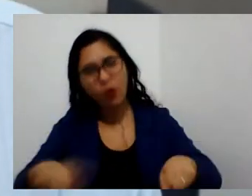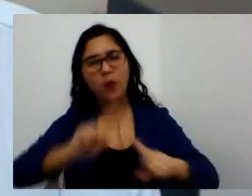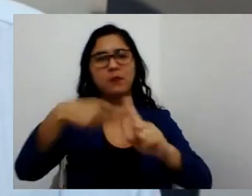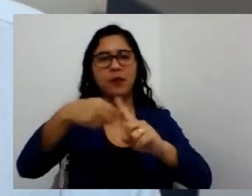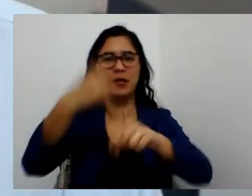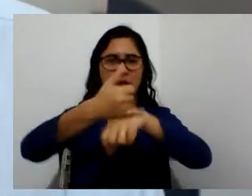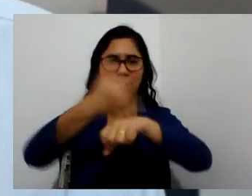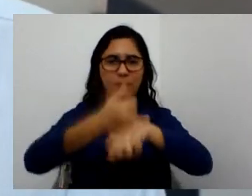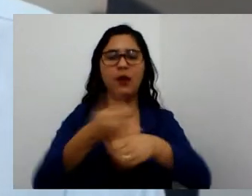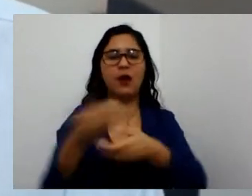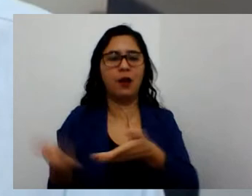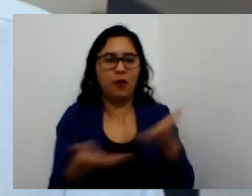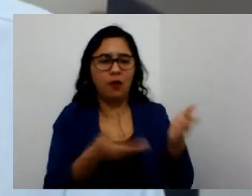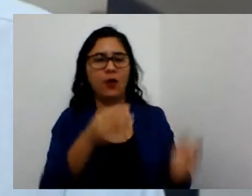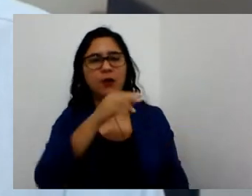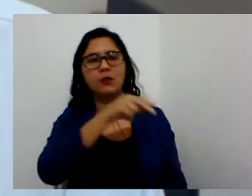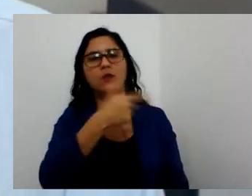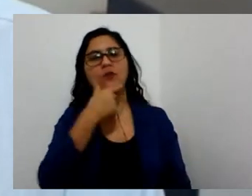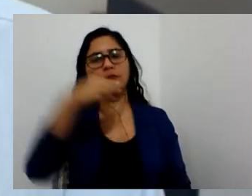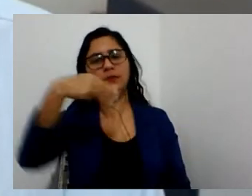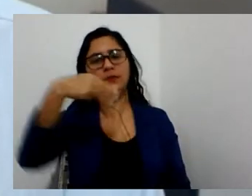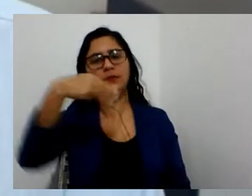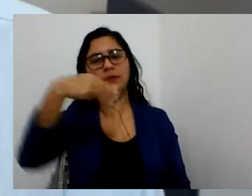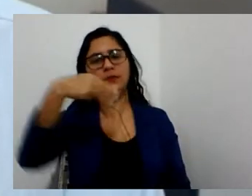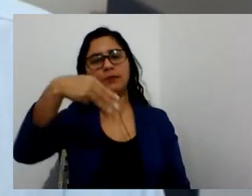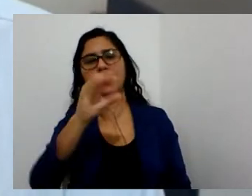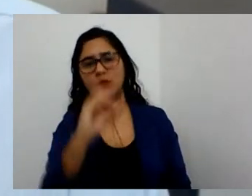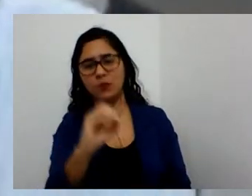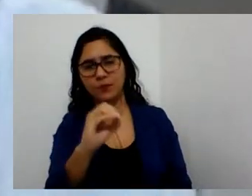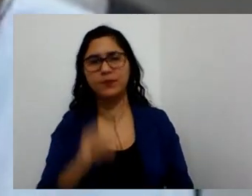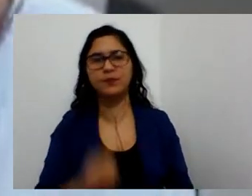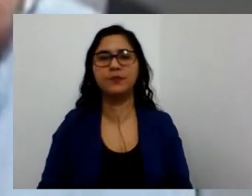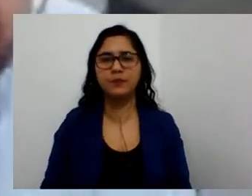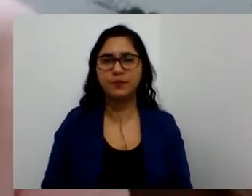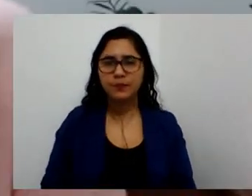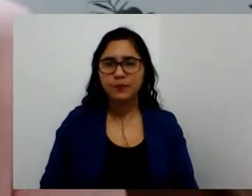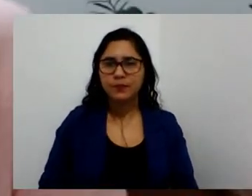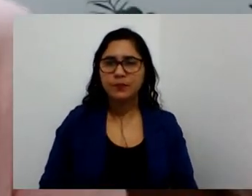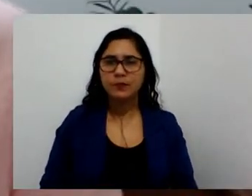para o Márcio. Bom,